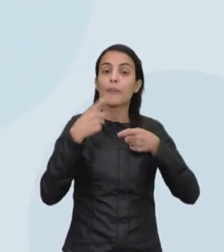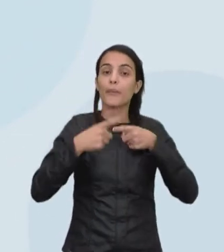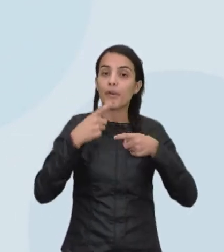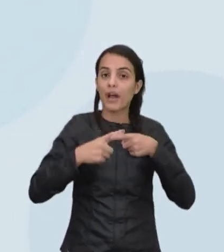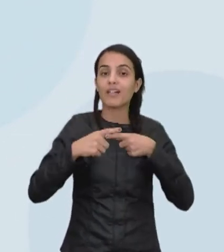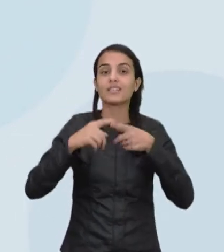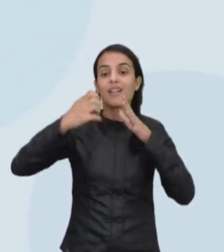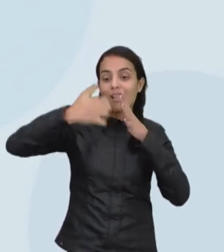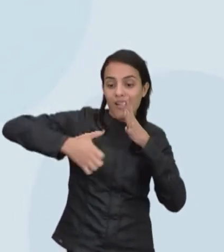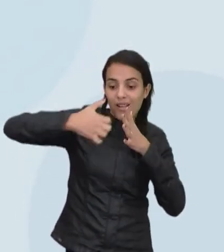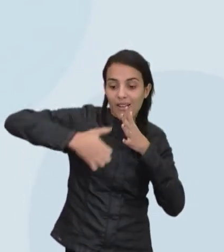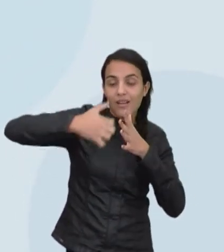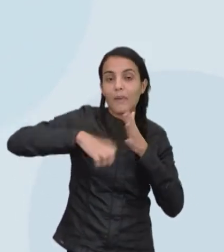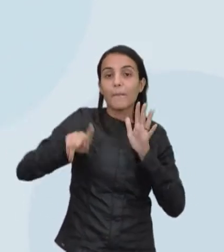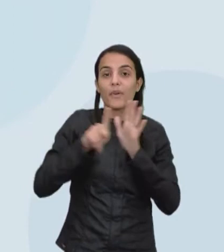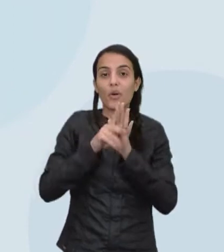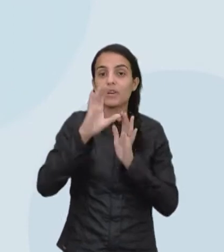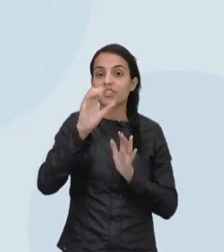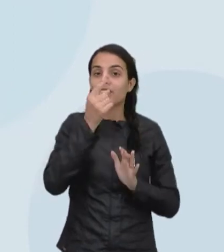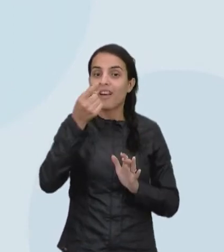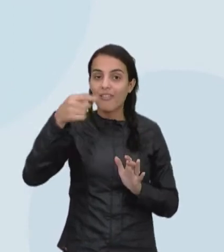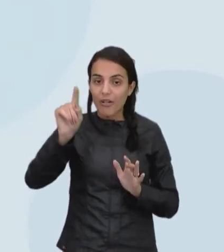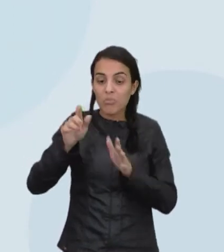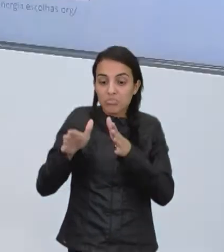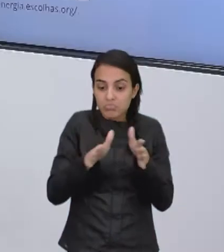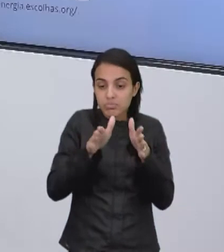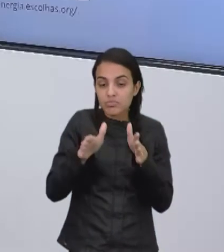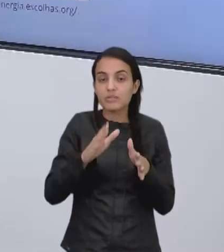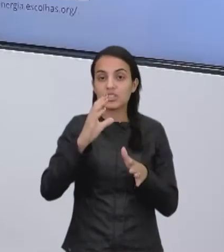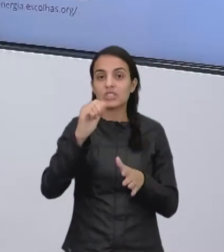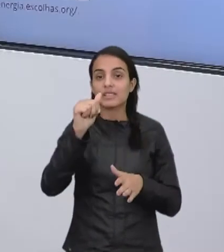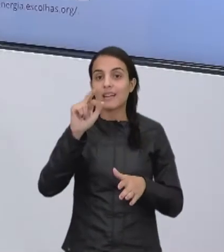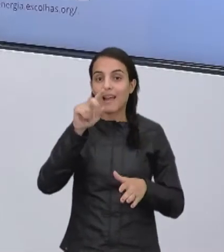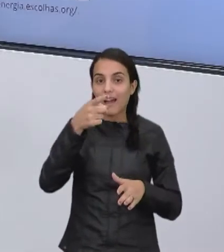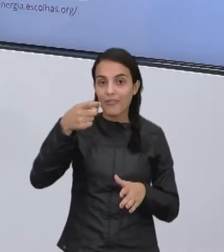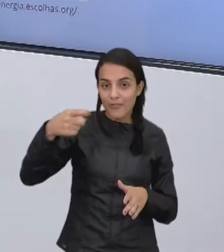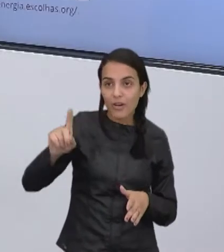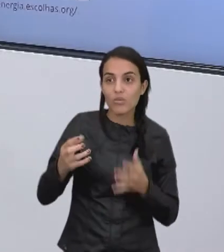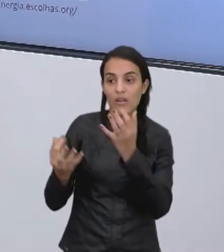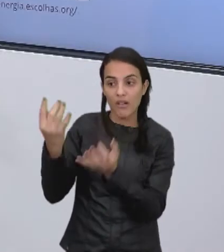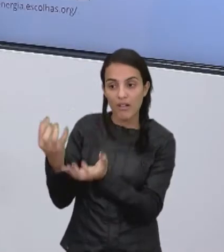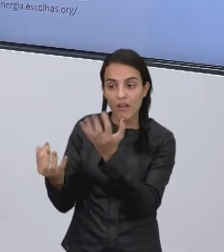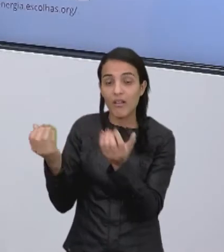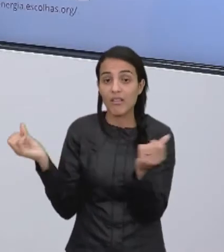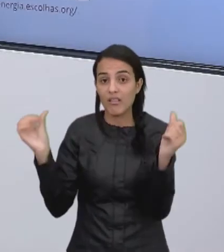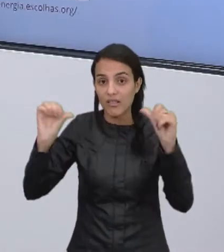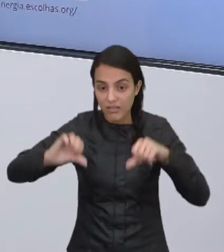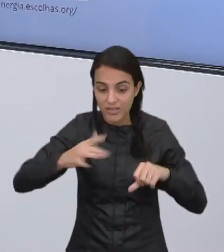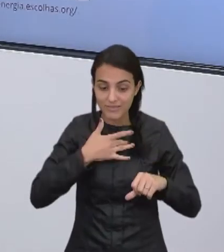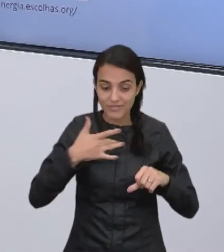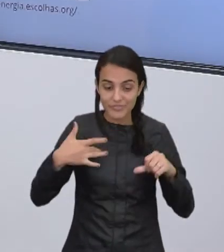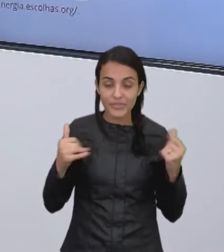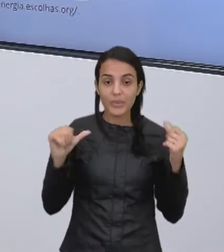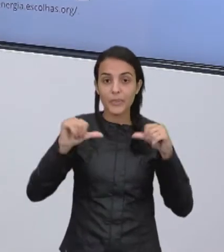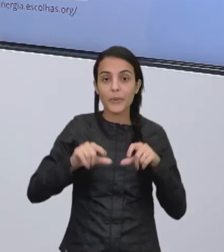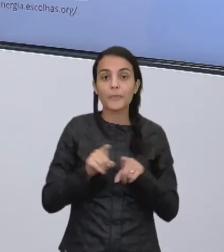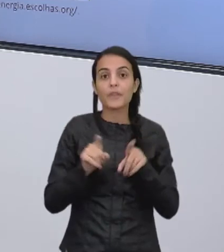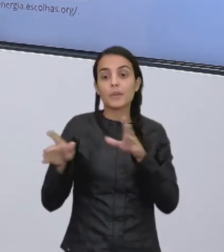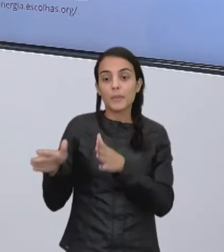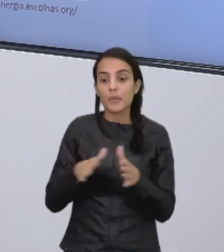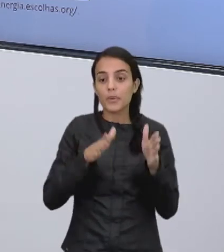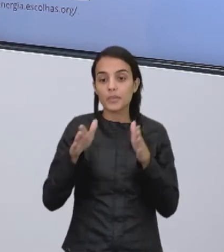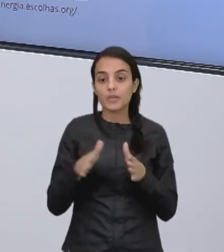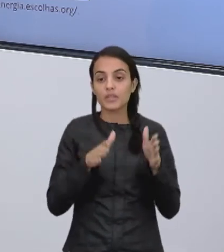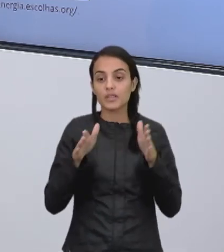carvão. Então, a produção desse tipo de carvão, além da queima ser prejudicial, a produção, né, as usinas